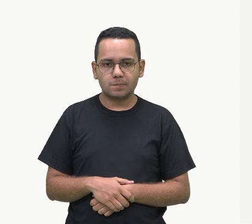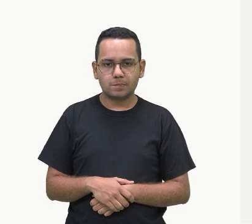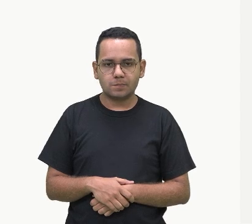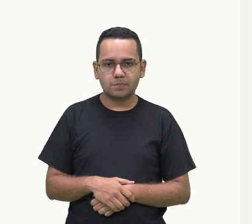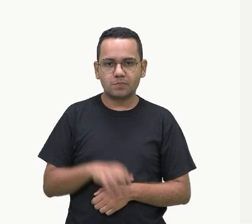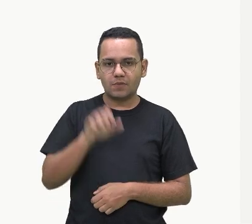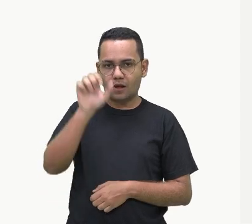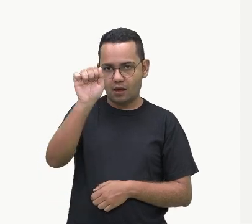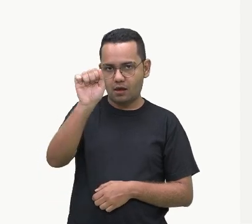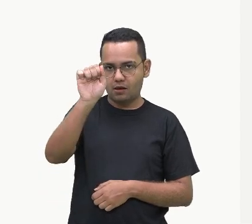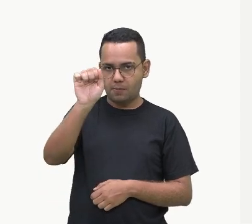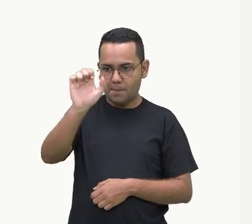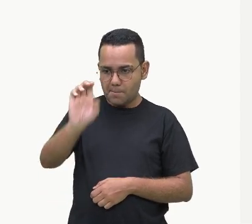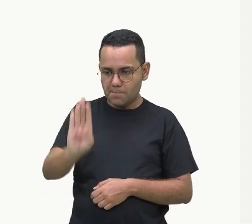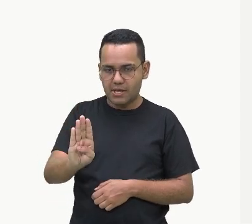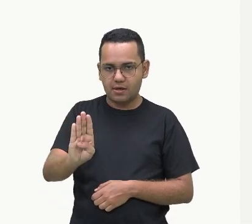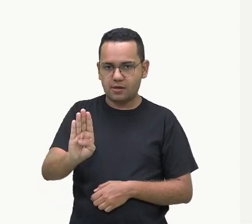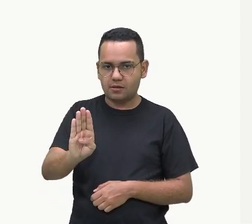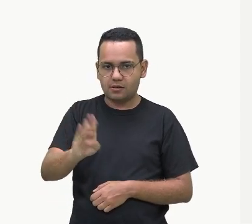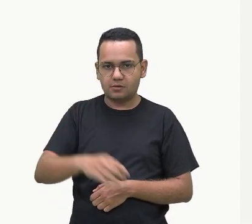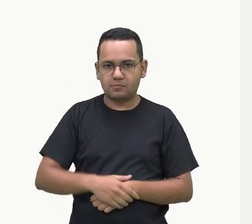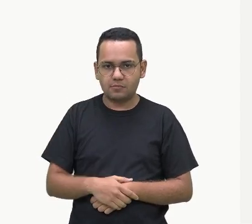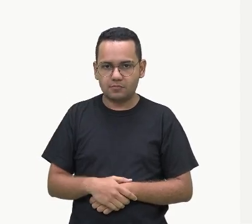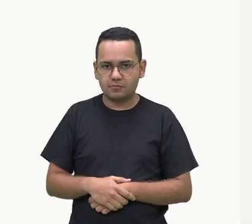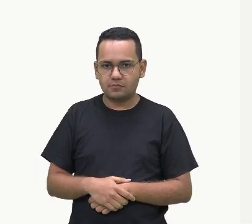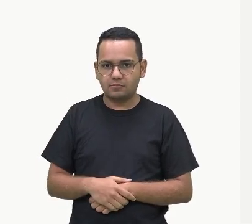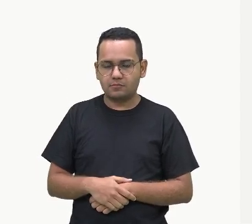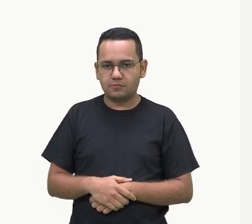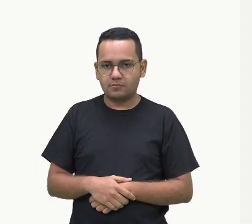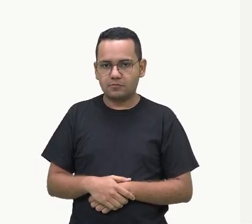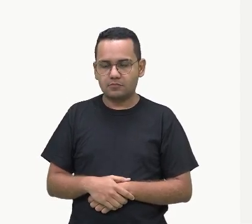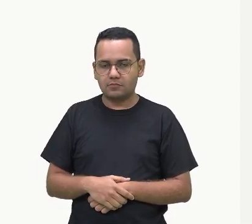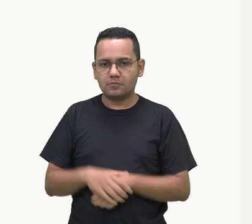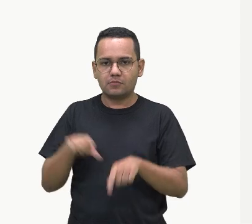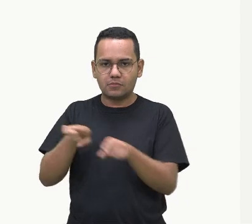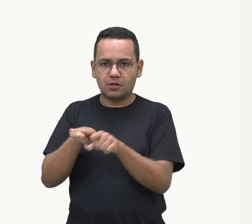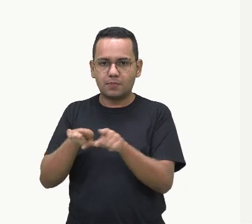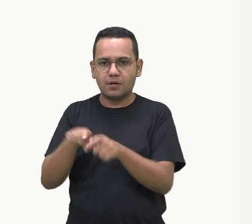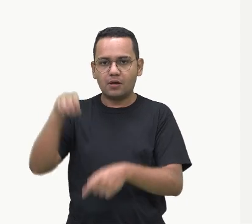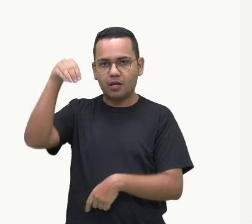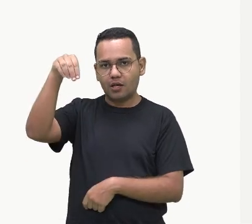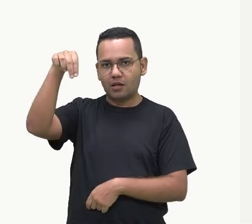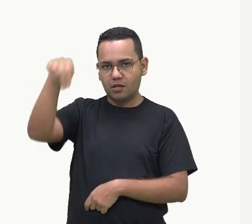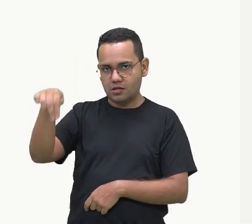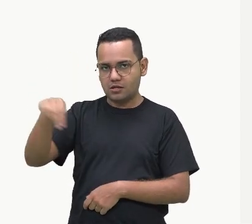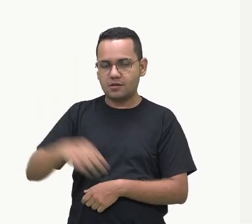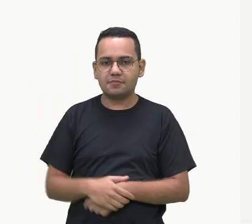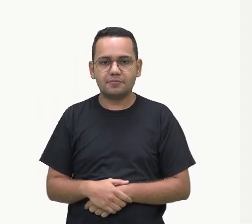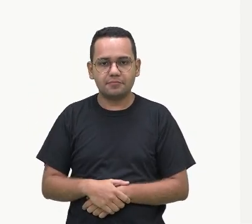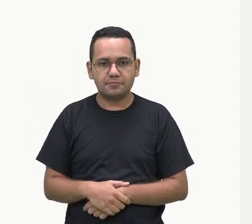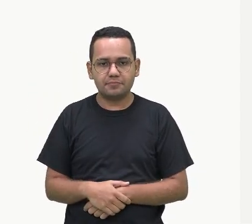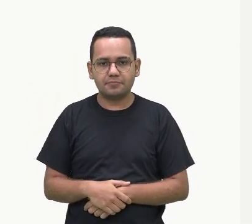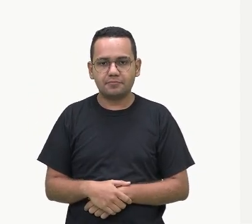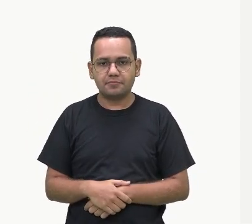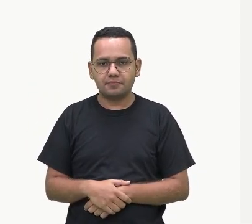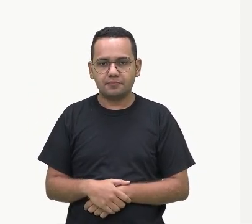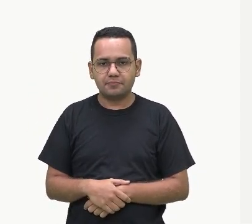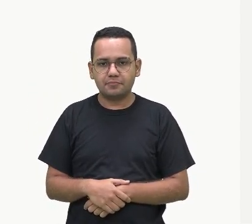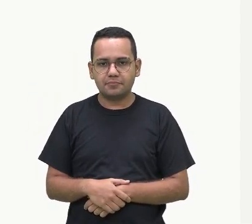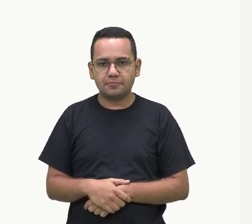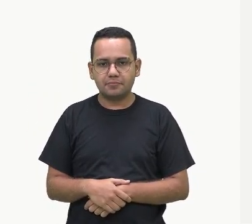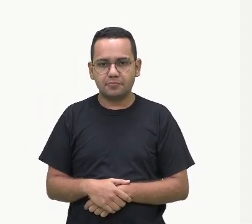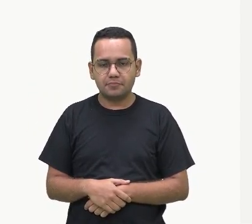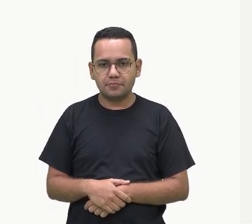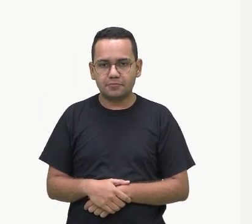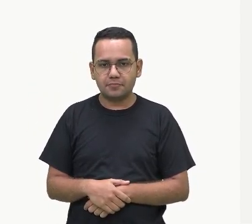AB está para MN. Ó. O primeiro de um lado está para o primeiro do outro, assim